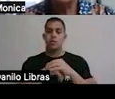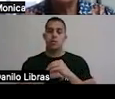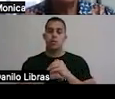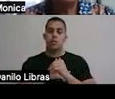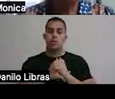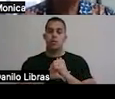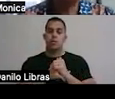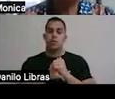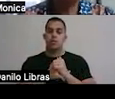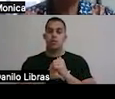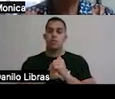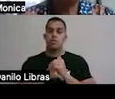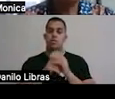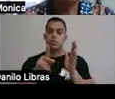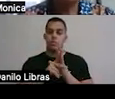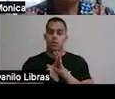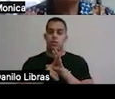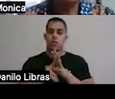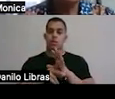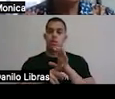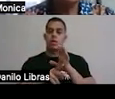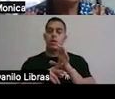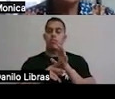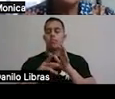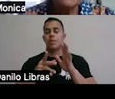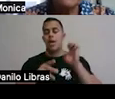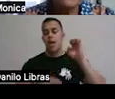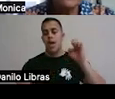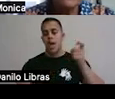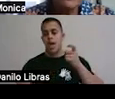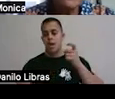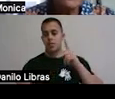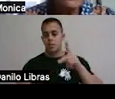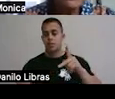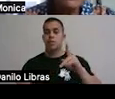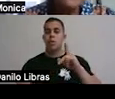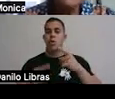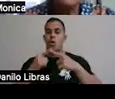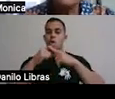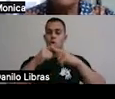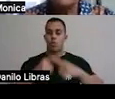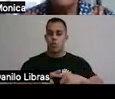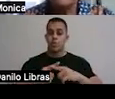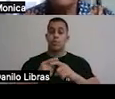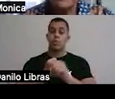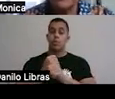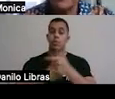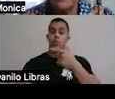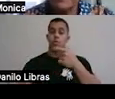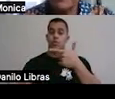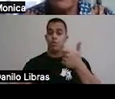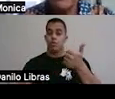na competição. E com esse projeto eles conseguiram ganhar em 2021 a medalha de